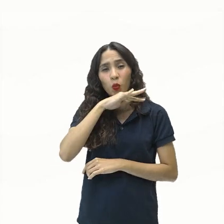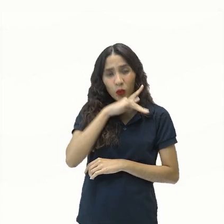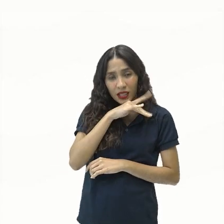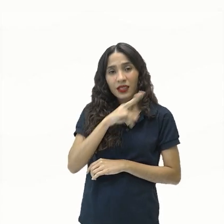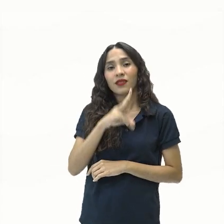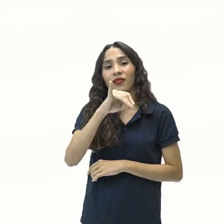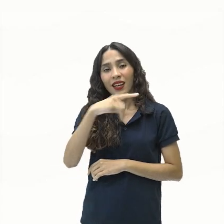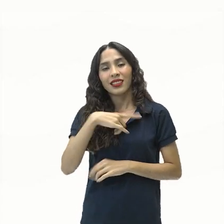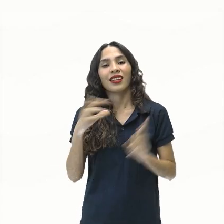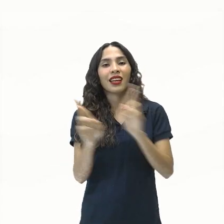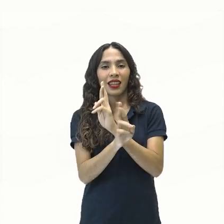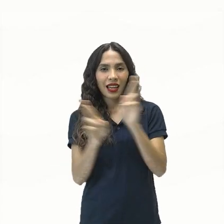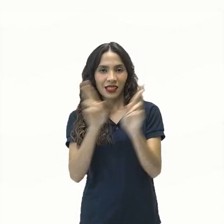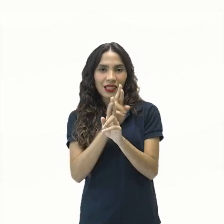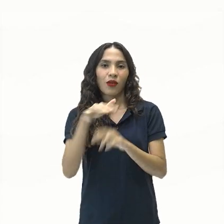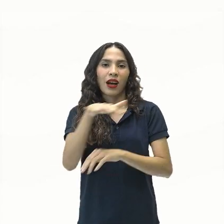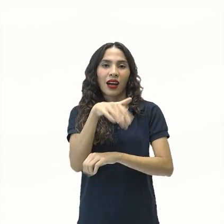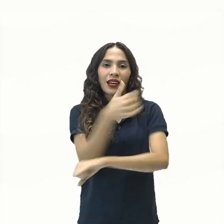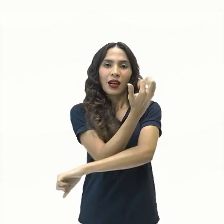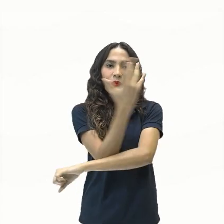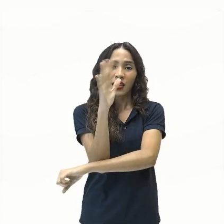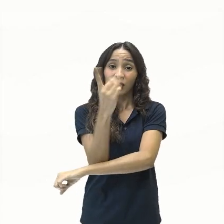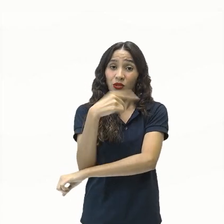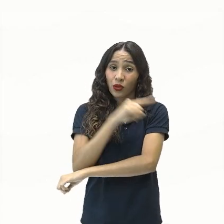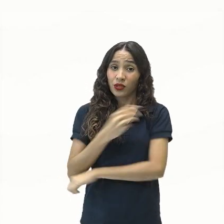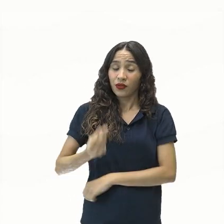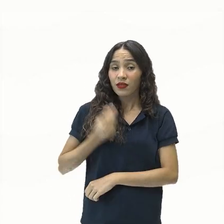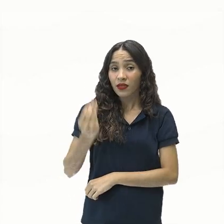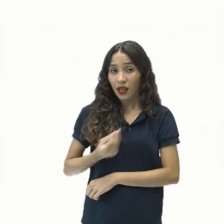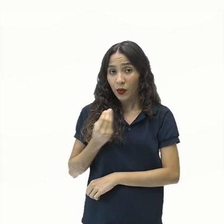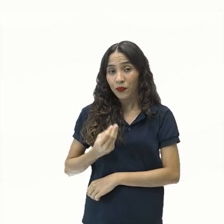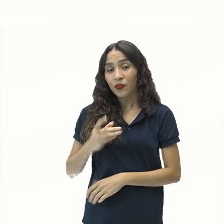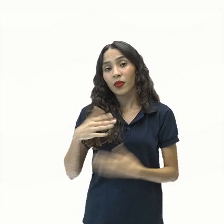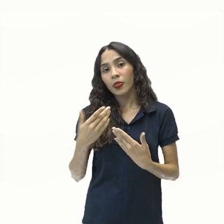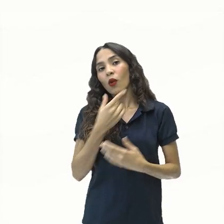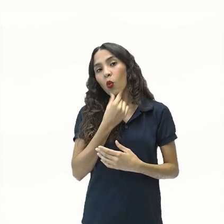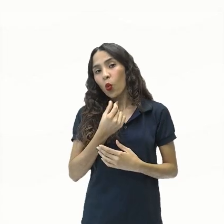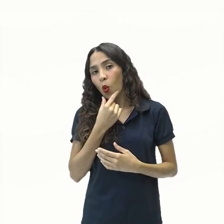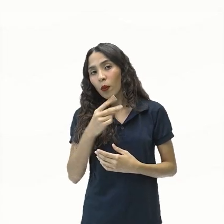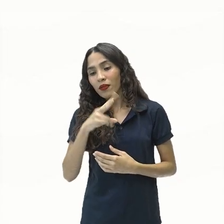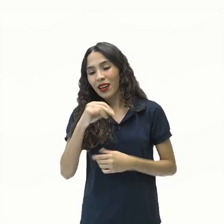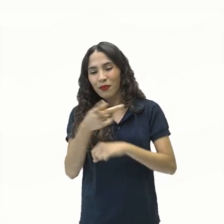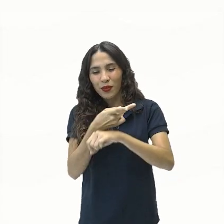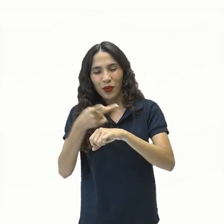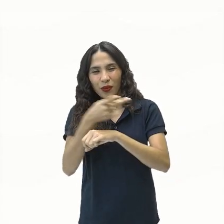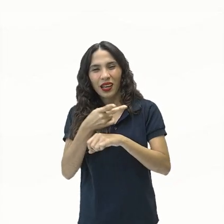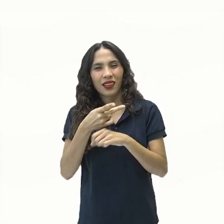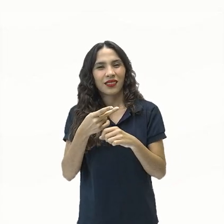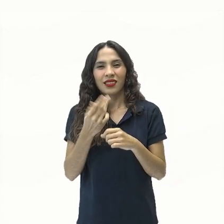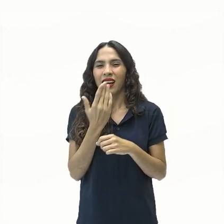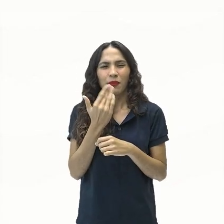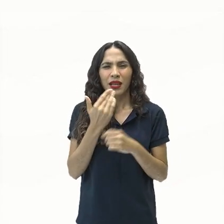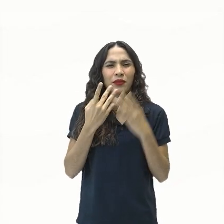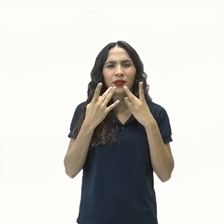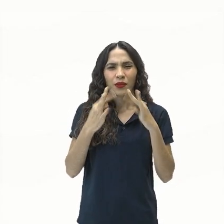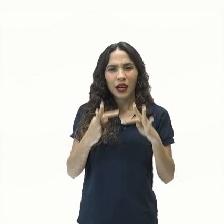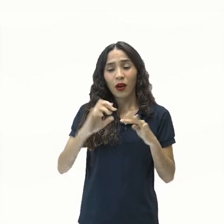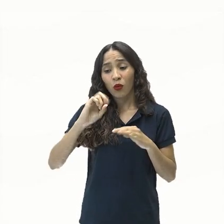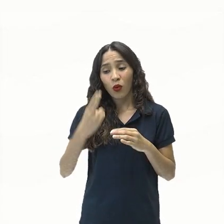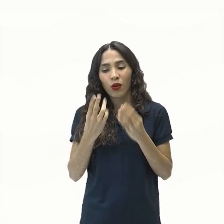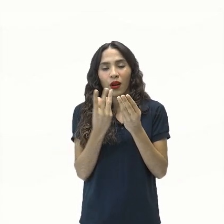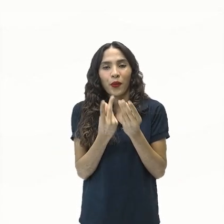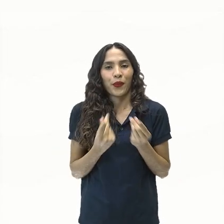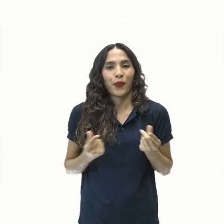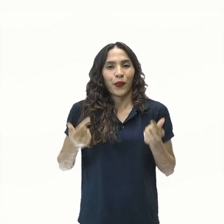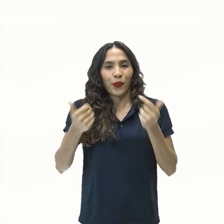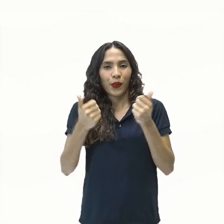sendo relacionados ao ambiente onde estamos inseridos. Né? O homem que vai buscar ali recursos naturais, o homem que vai